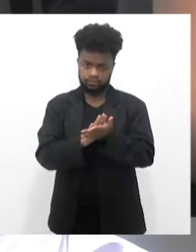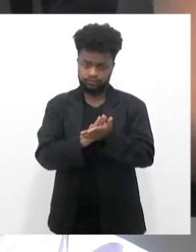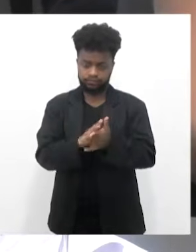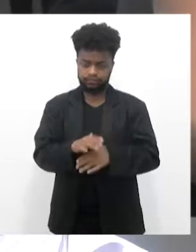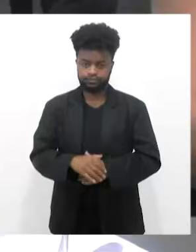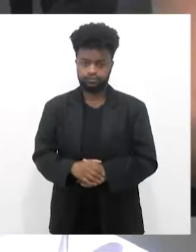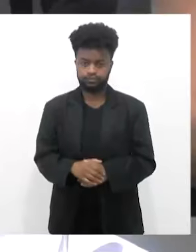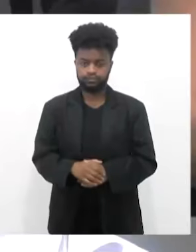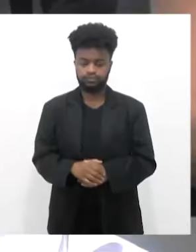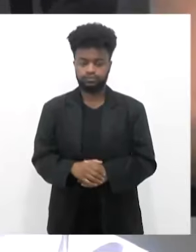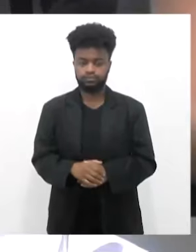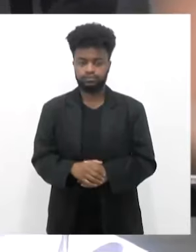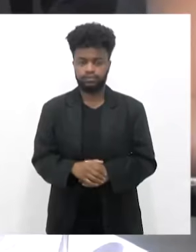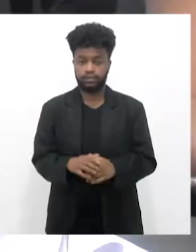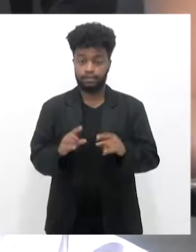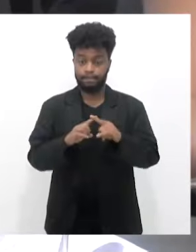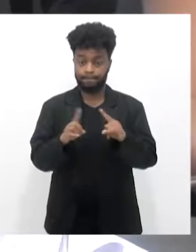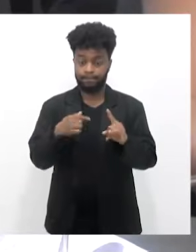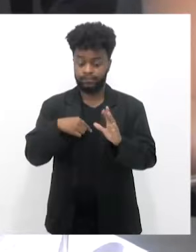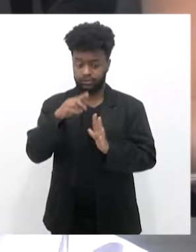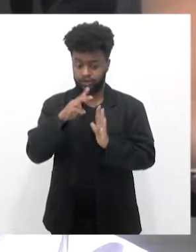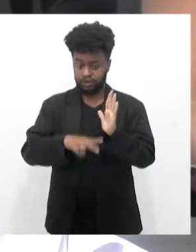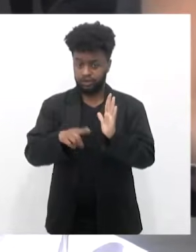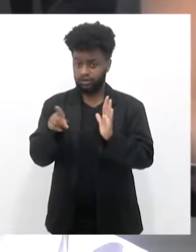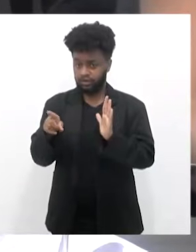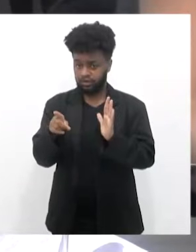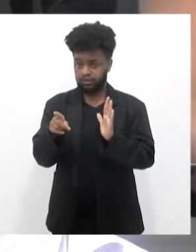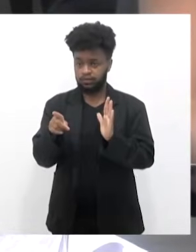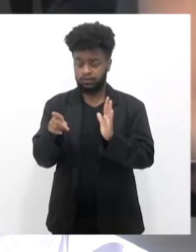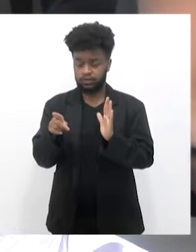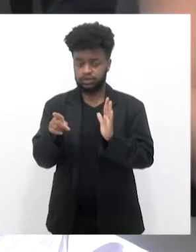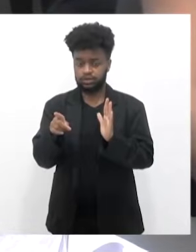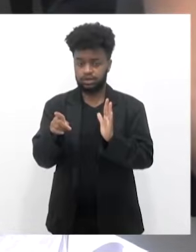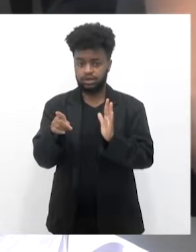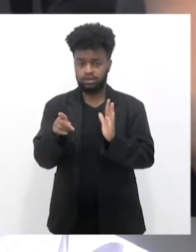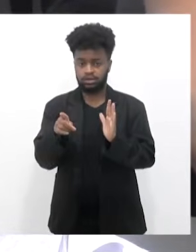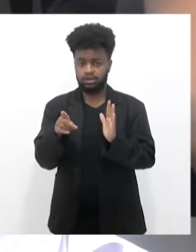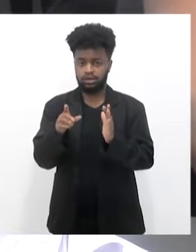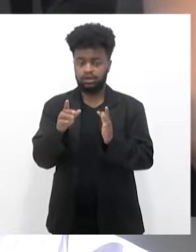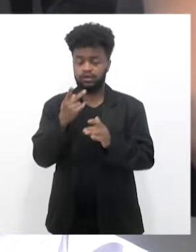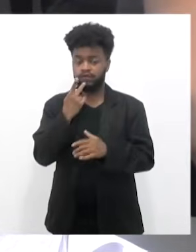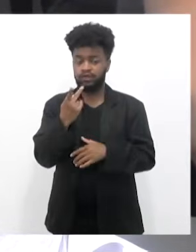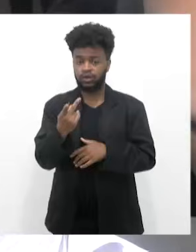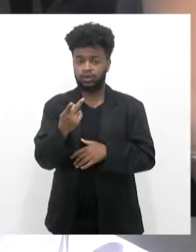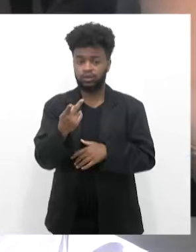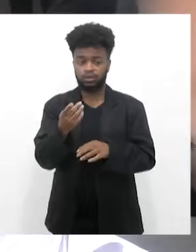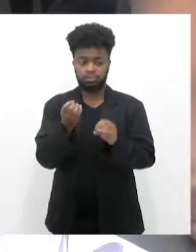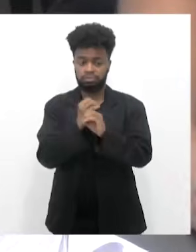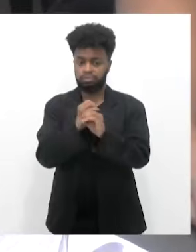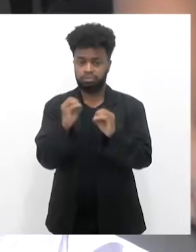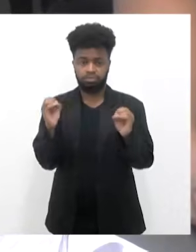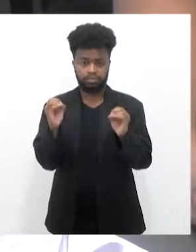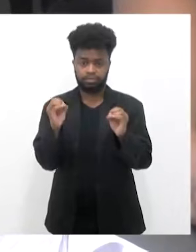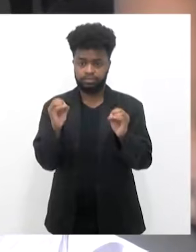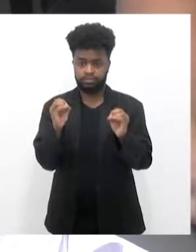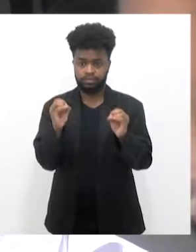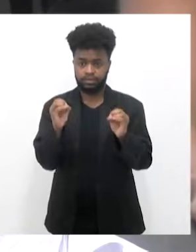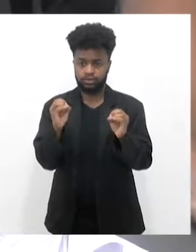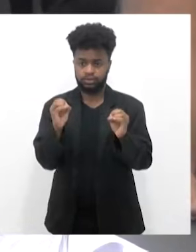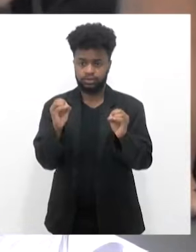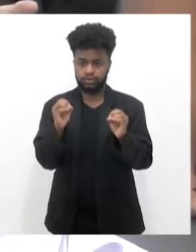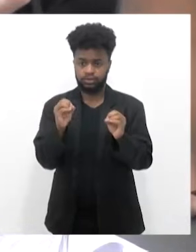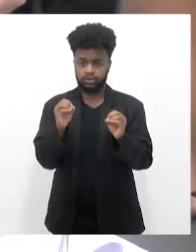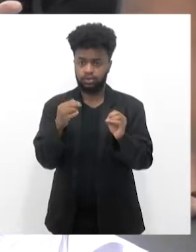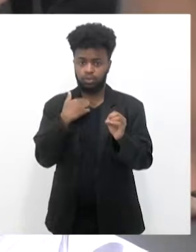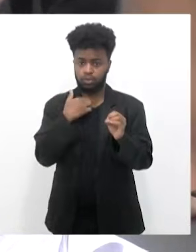constitucionalidade. Mas na leitura você está se depreendendo que nenhum do povo pode